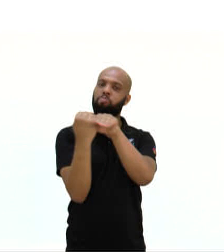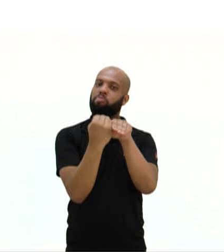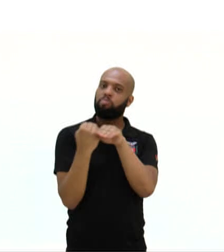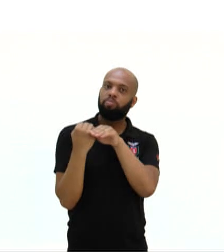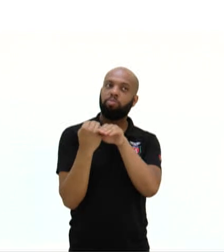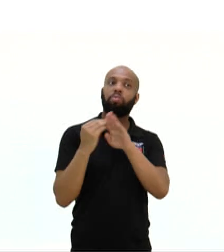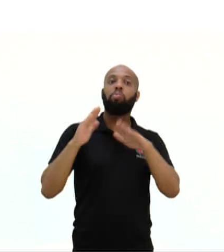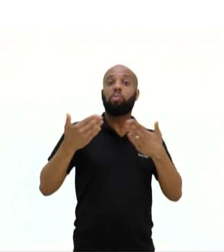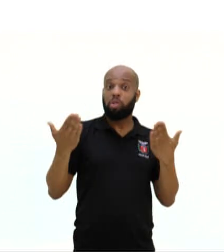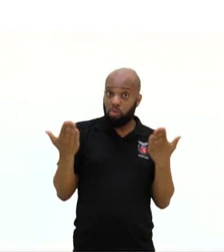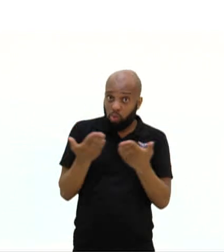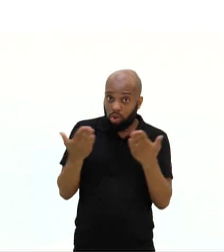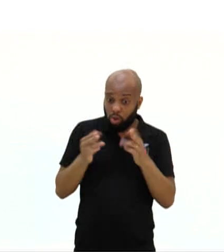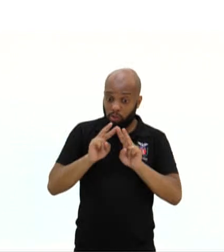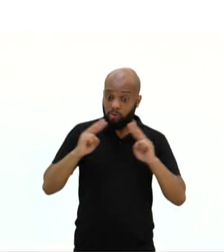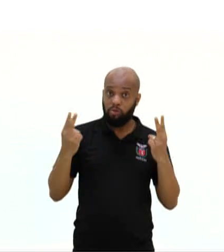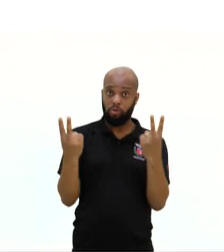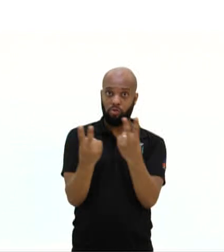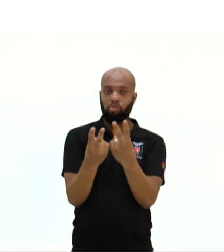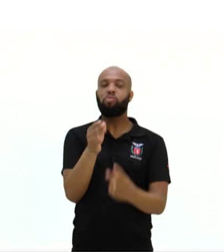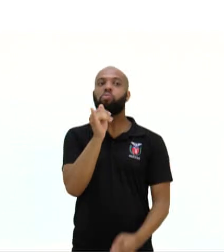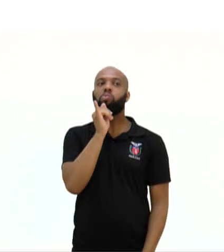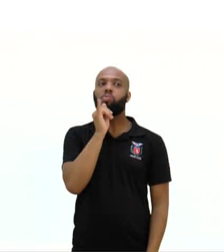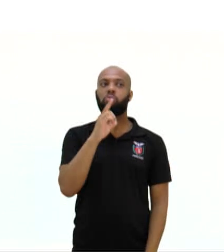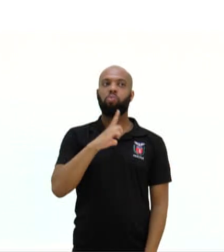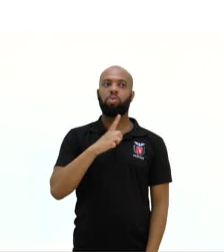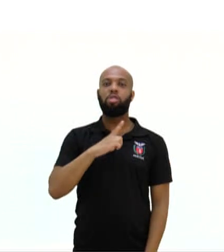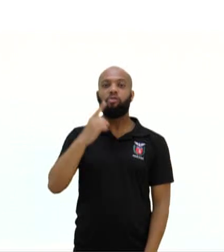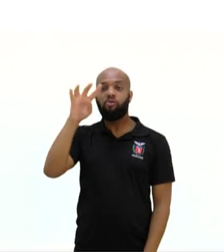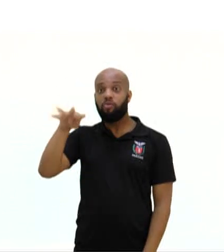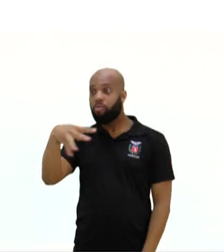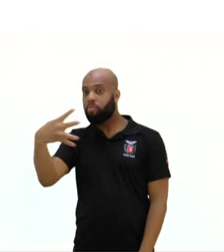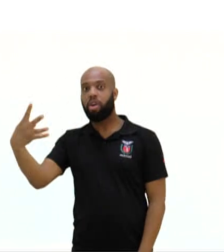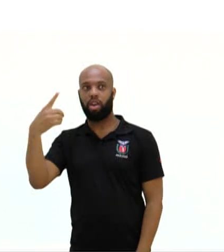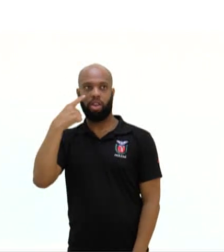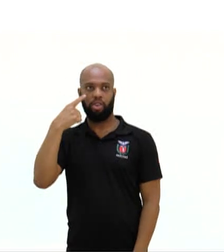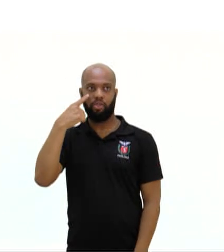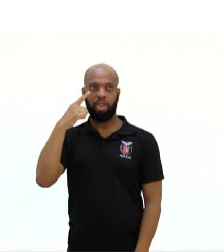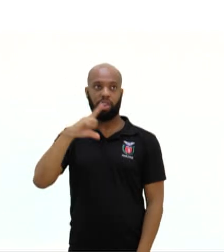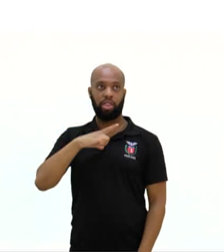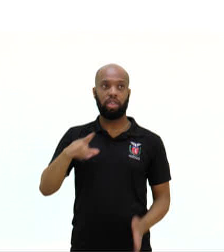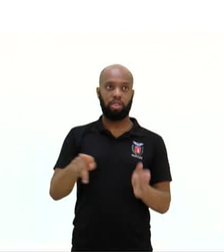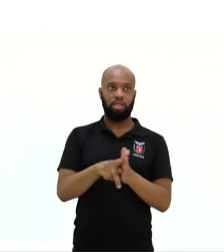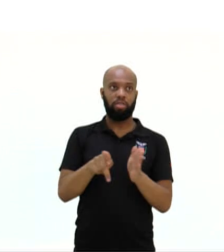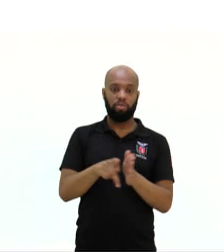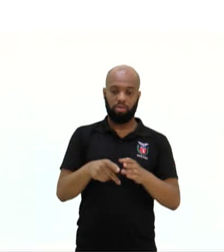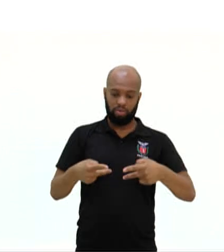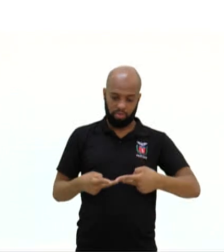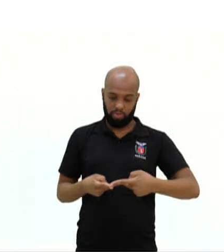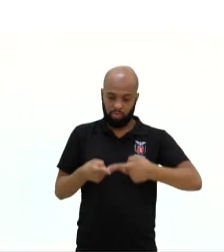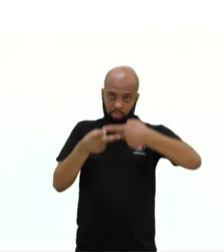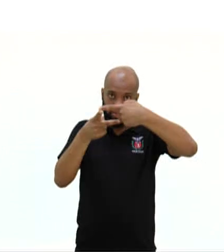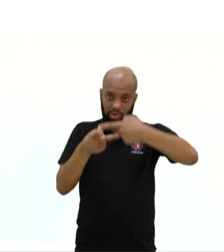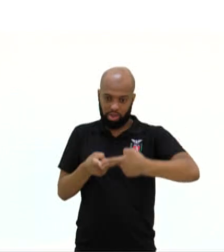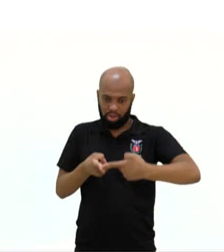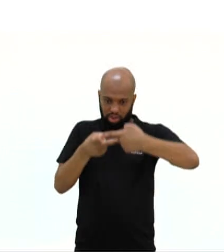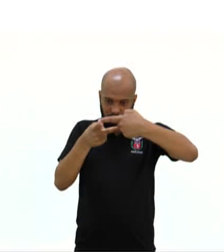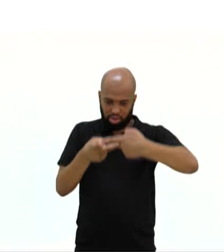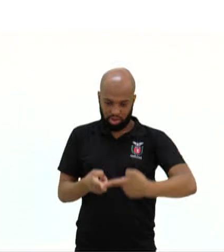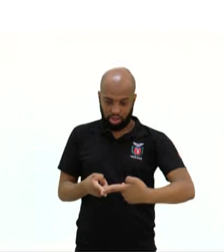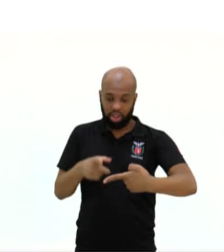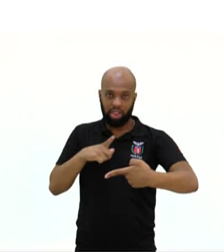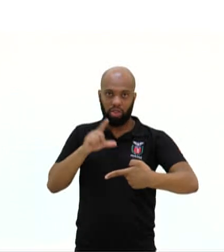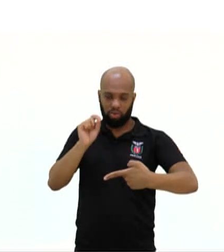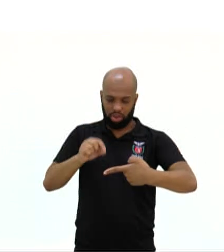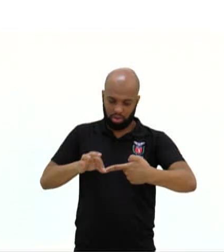bom? Nesse caso aqui, por exemplo, se eu tenho lá, ó, a unidade de medida da aresta do cubo, se ela for 1